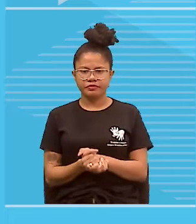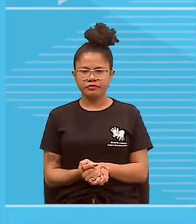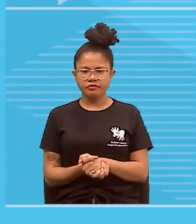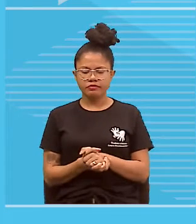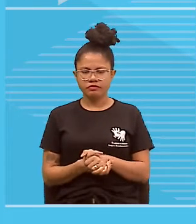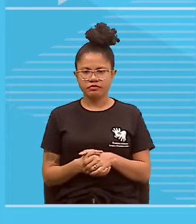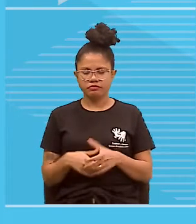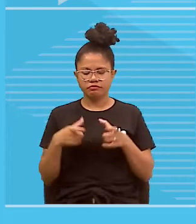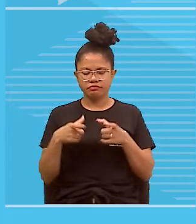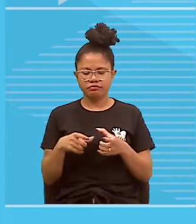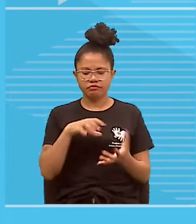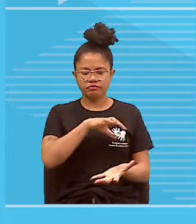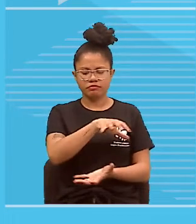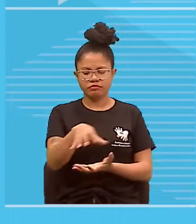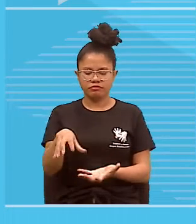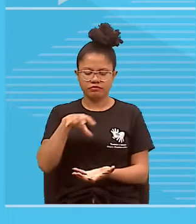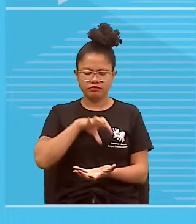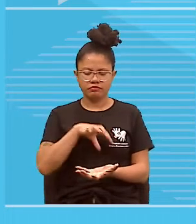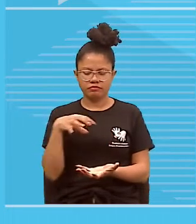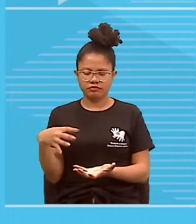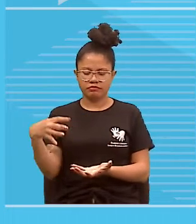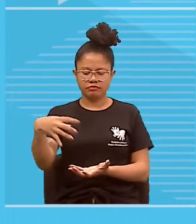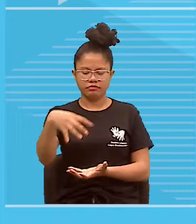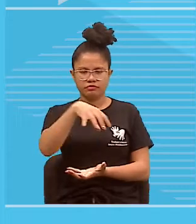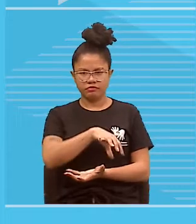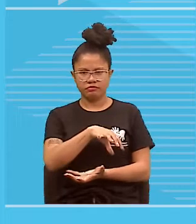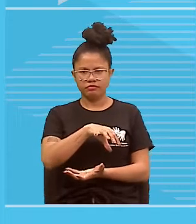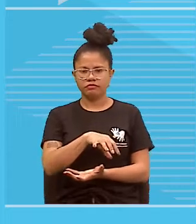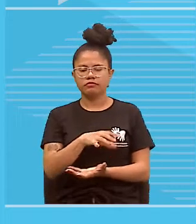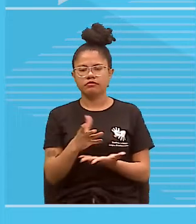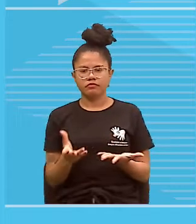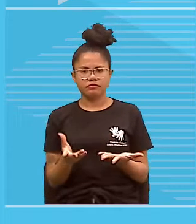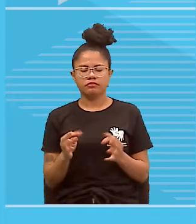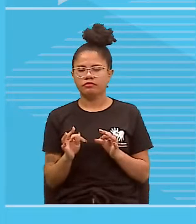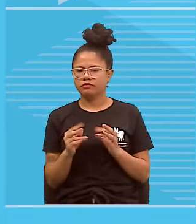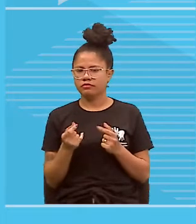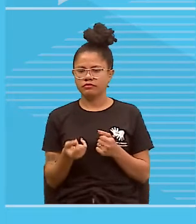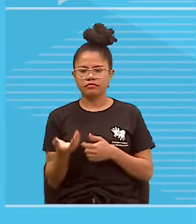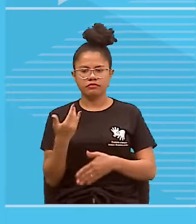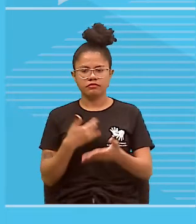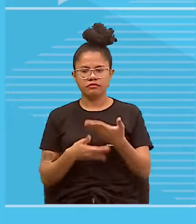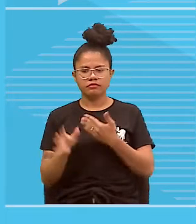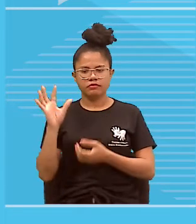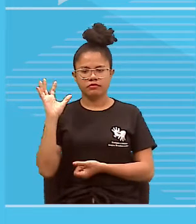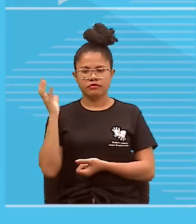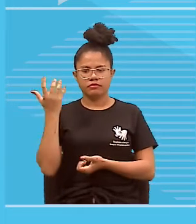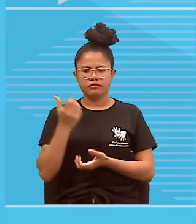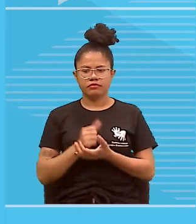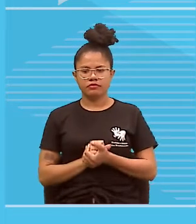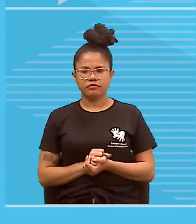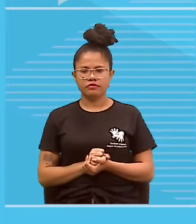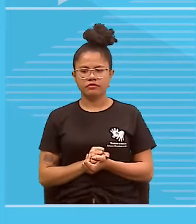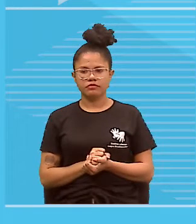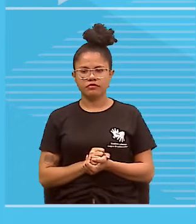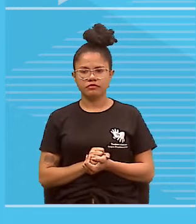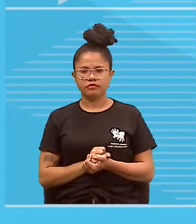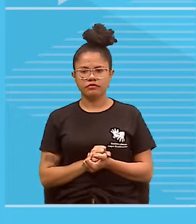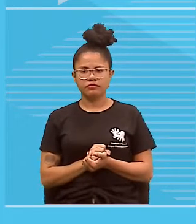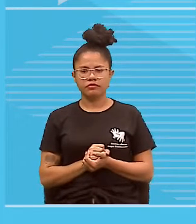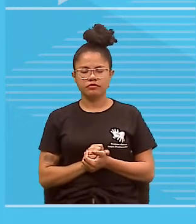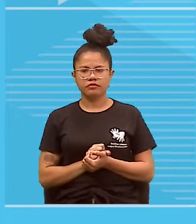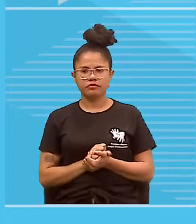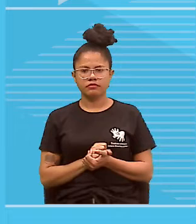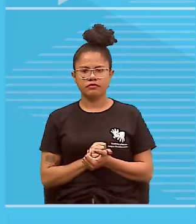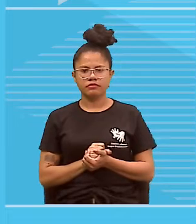continentes a altura dos oceanos né o nível dos oceanos tudo isso tem relação com as questões climáticas Tá certo